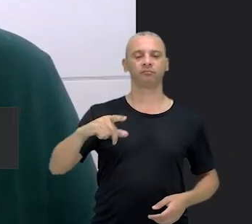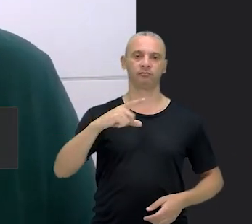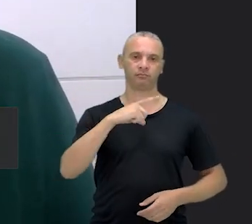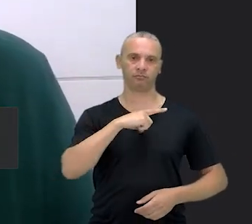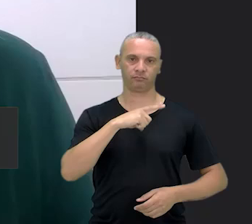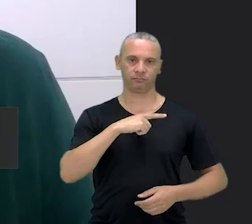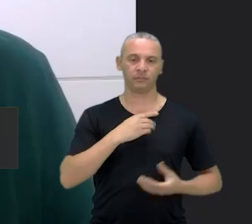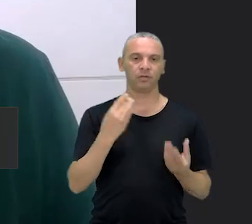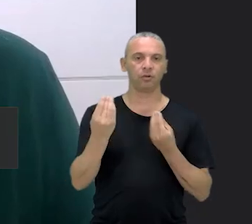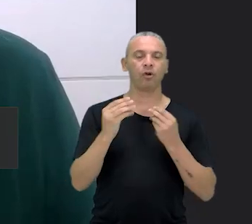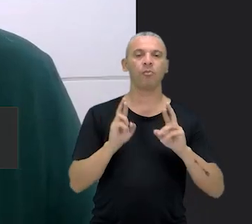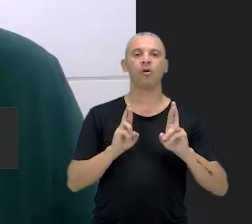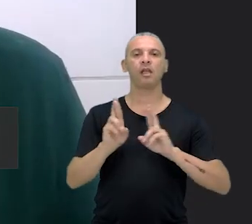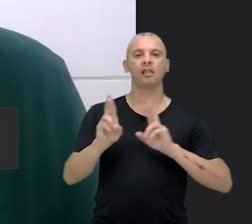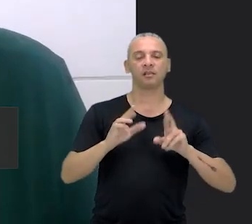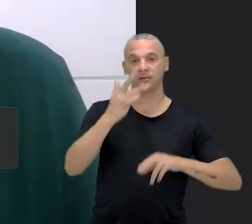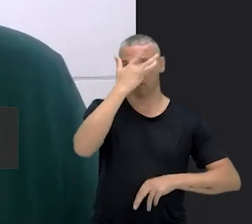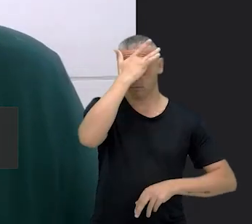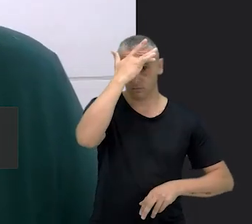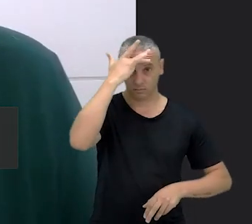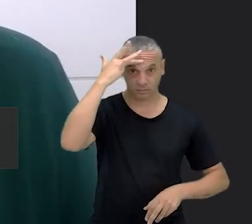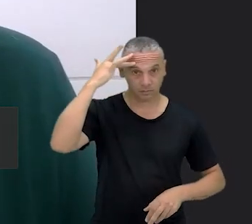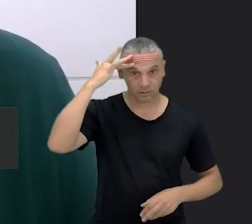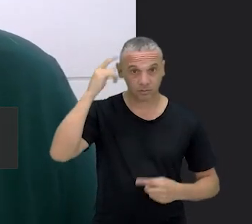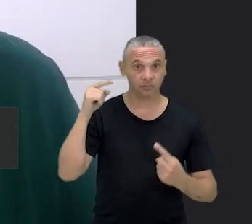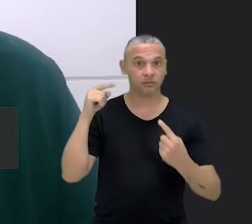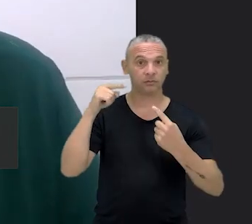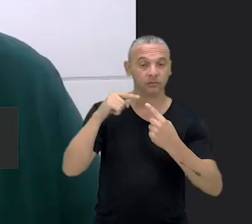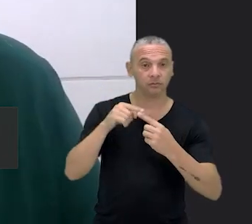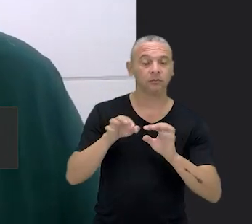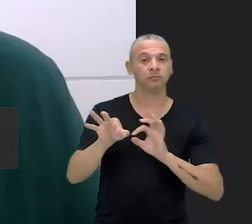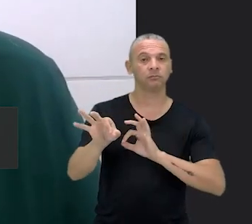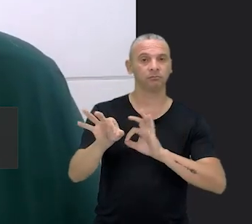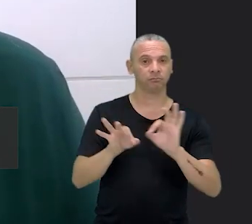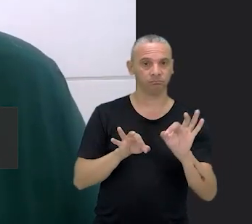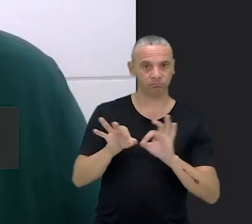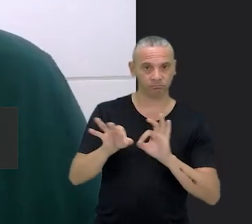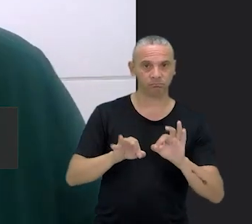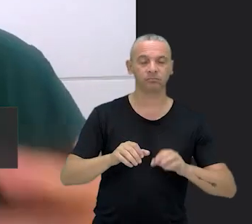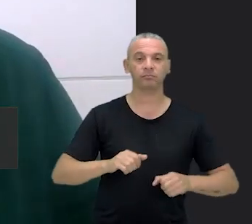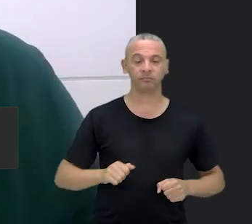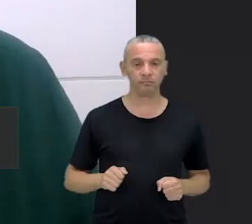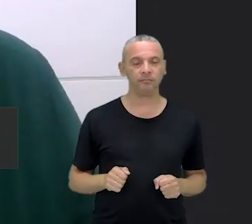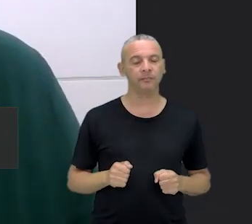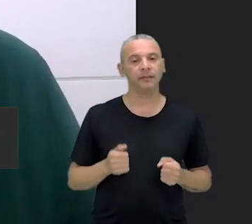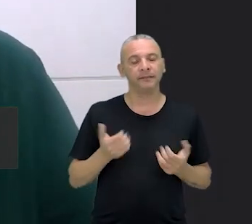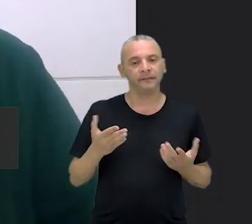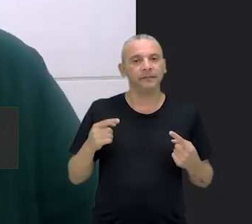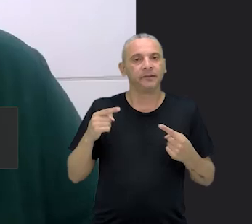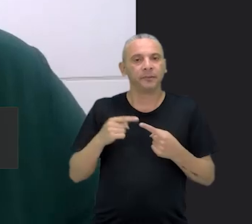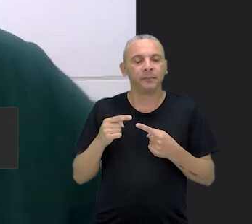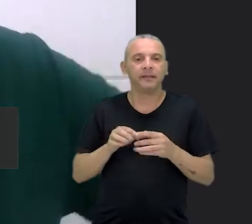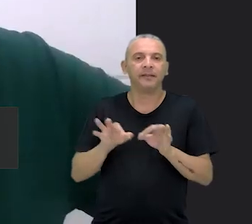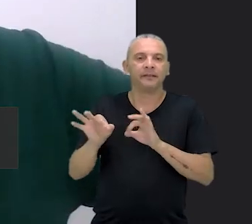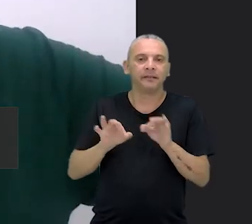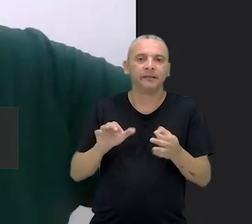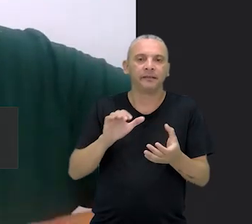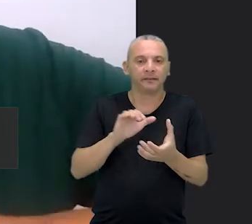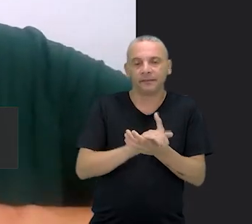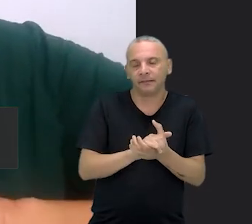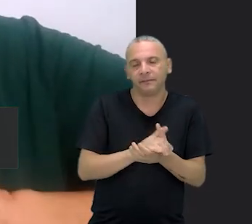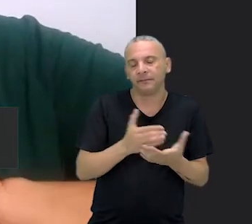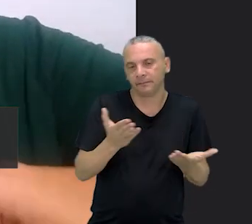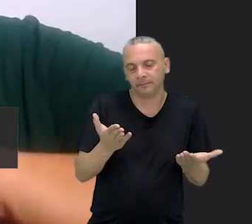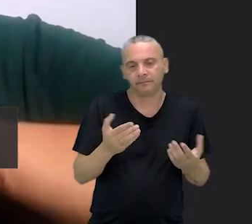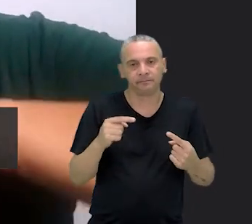de como seria o relacionamento depois de consorciado o casamento, de pronto, casamento efetuado na verdade,